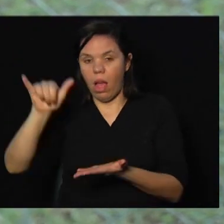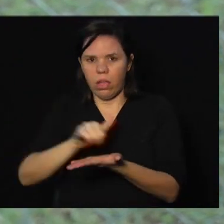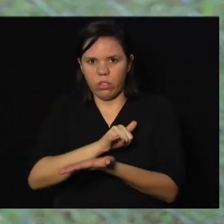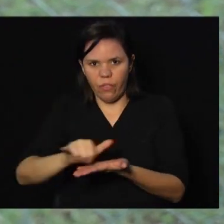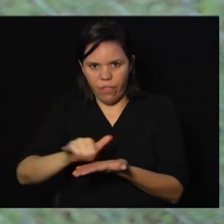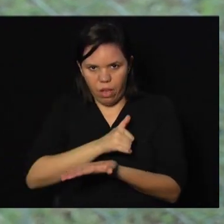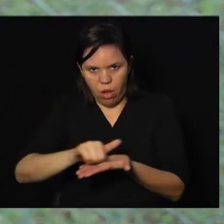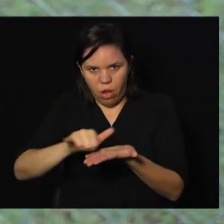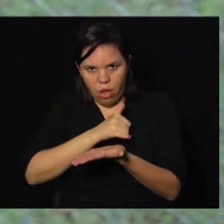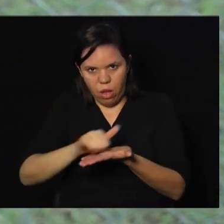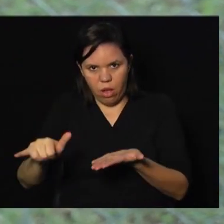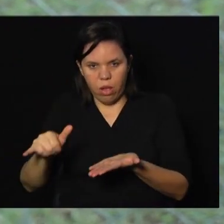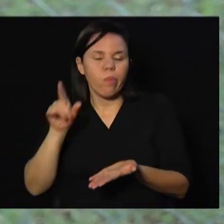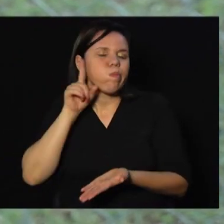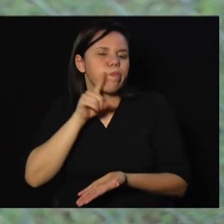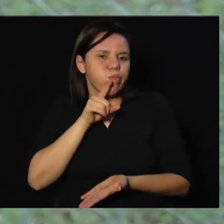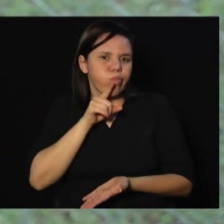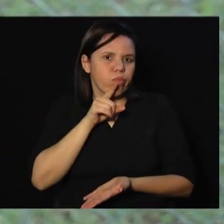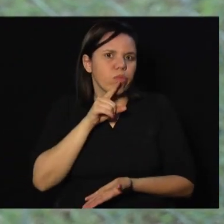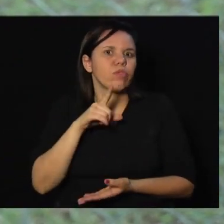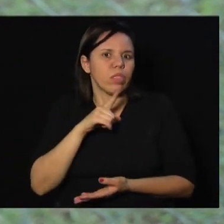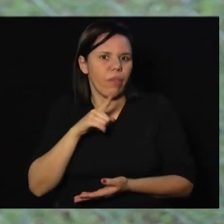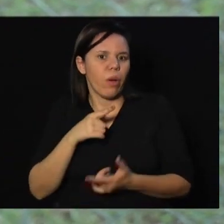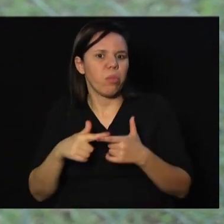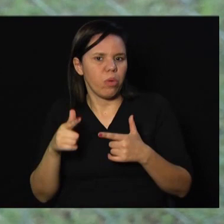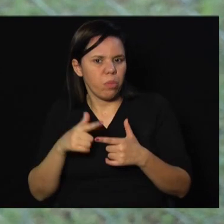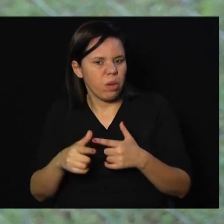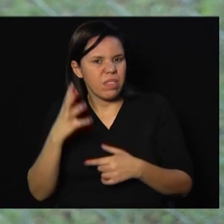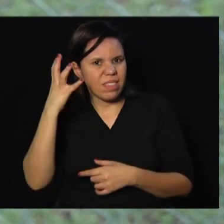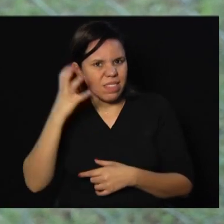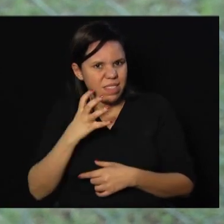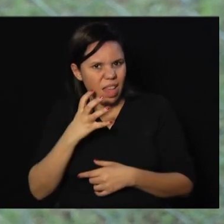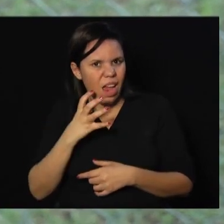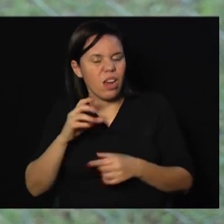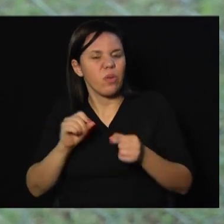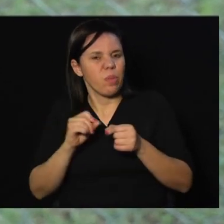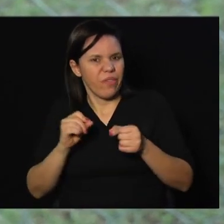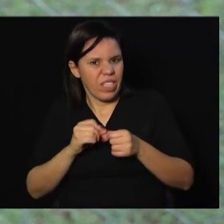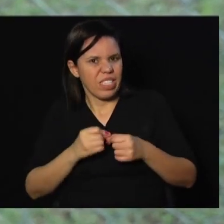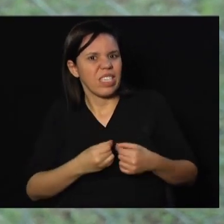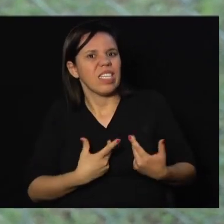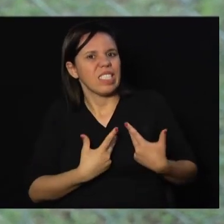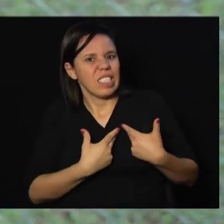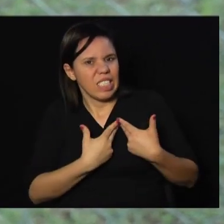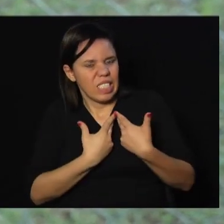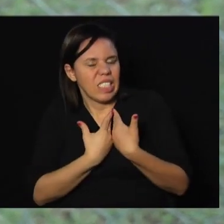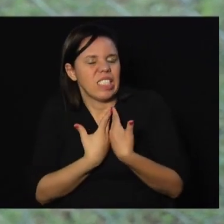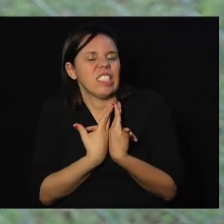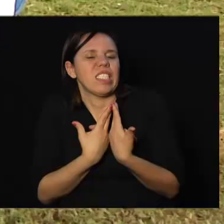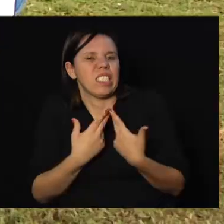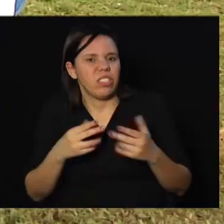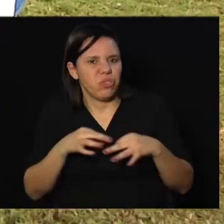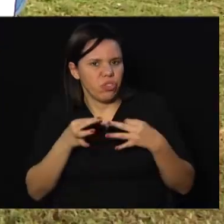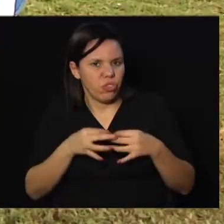uma contusão muito séria e eu, né, retornei para fazer uma cirurgia e também pensando já na